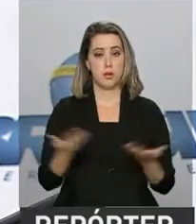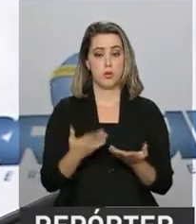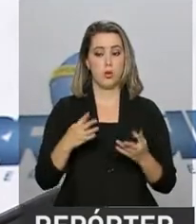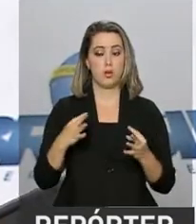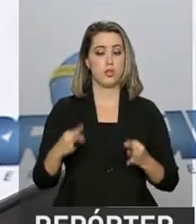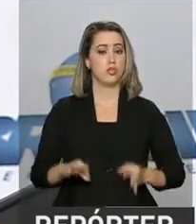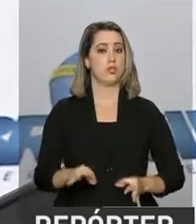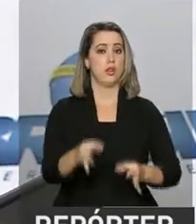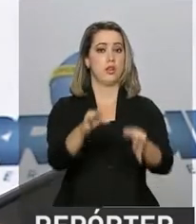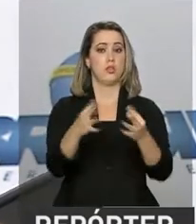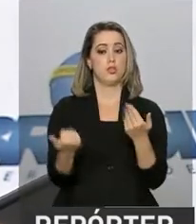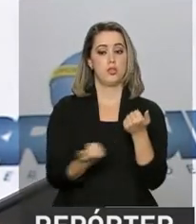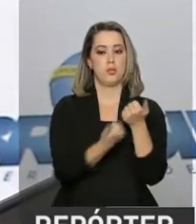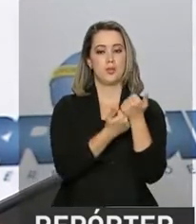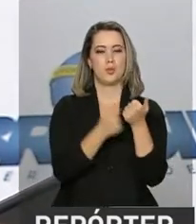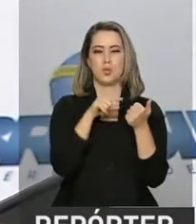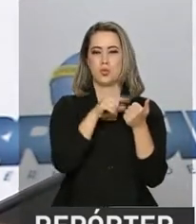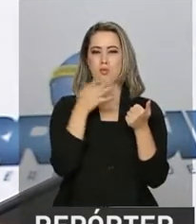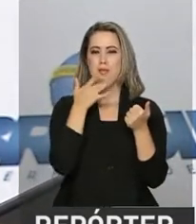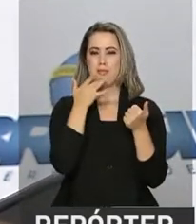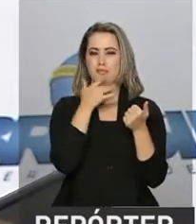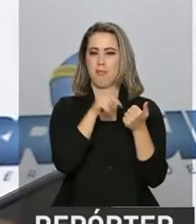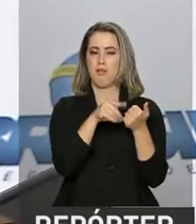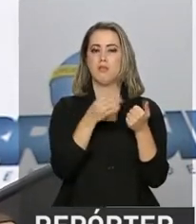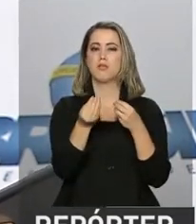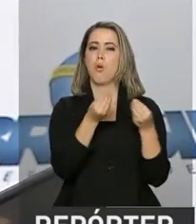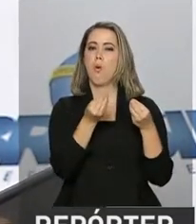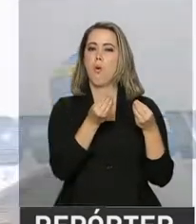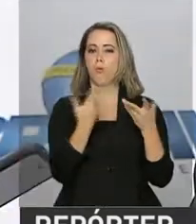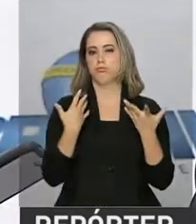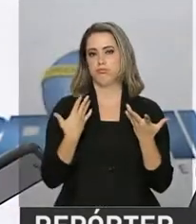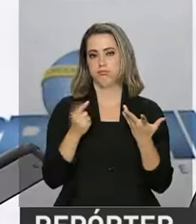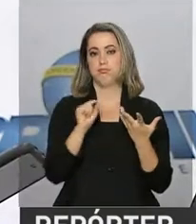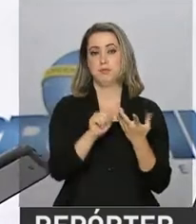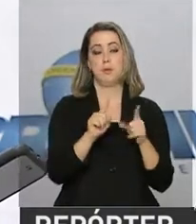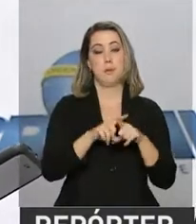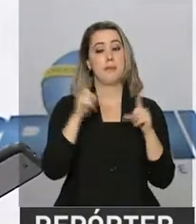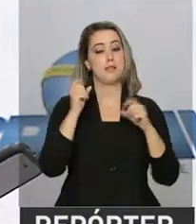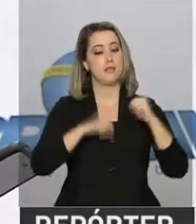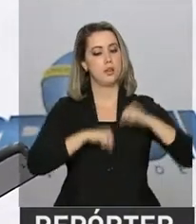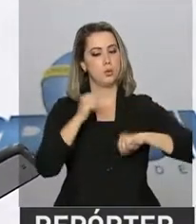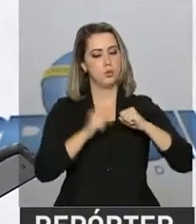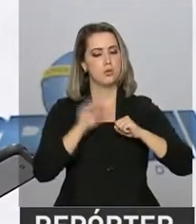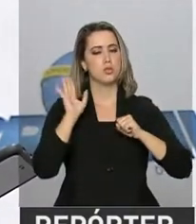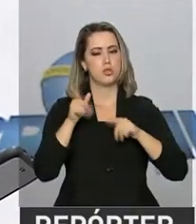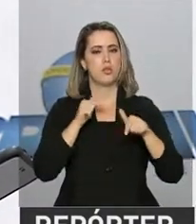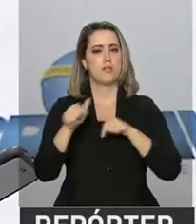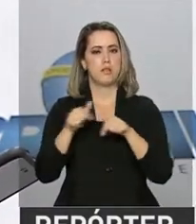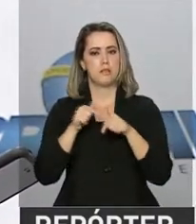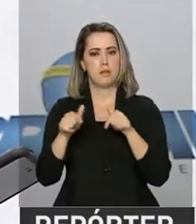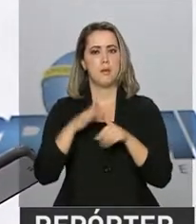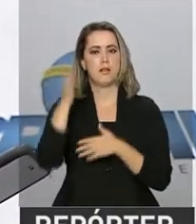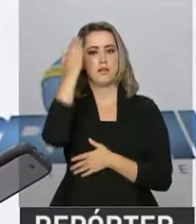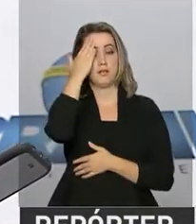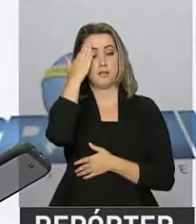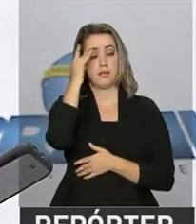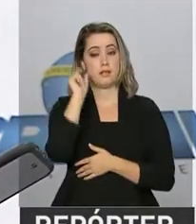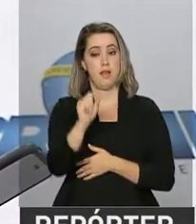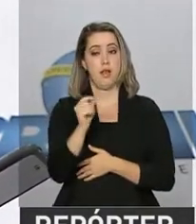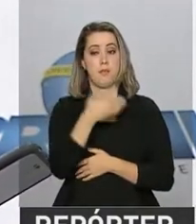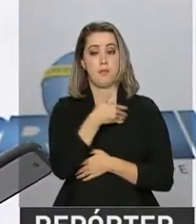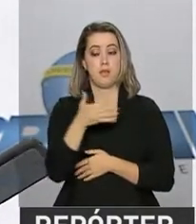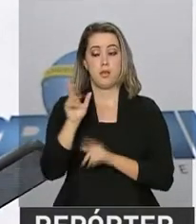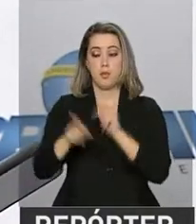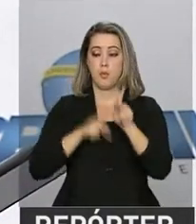substituir só de que o outro componente dos seus sonhos mas ainda está disposta e sob o mercado que é